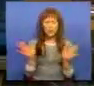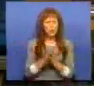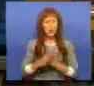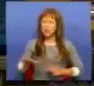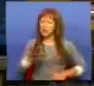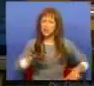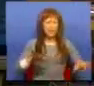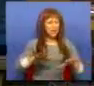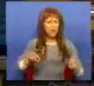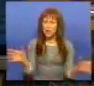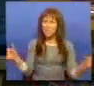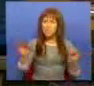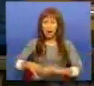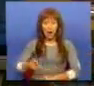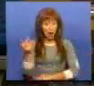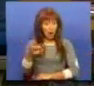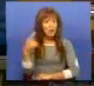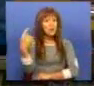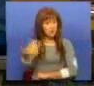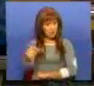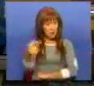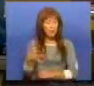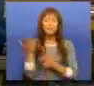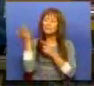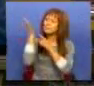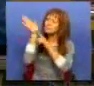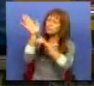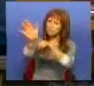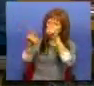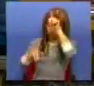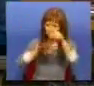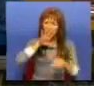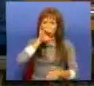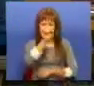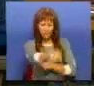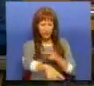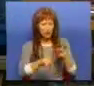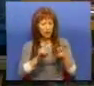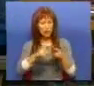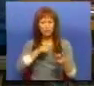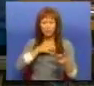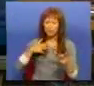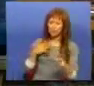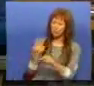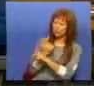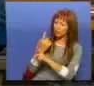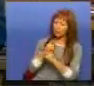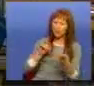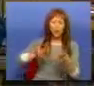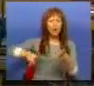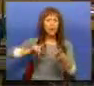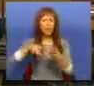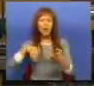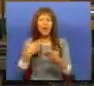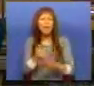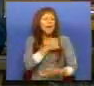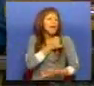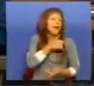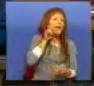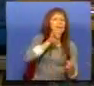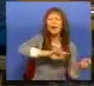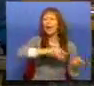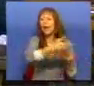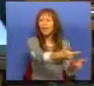as situações de maior fragilidade, nomeadamente filhos, património, a atribuição da casa de morada